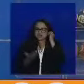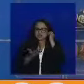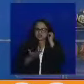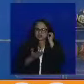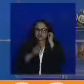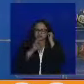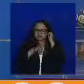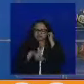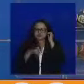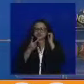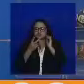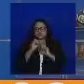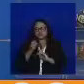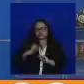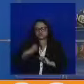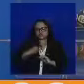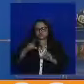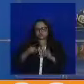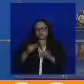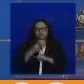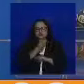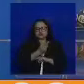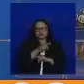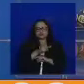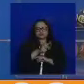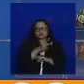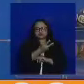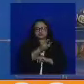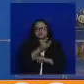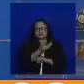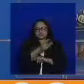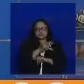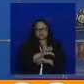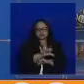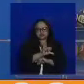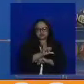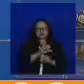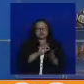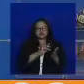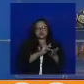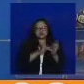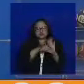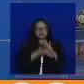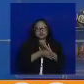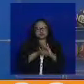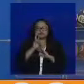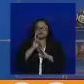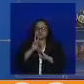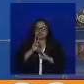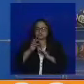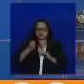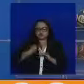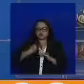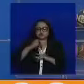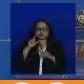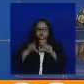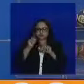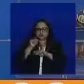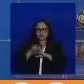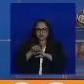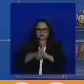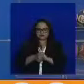Vamos confirmar as 20 dezenas sorteadas no concurso 2239 da Lotomania. Confira comigo, os números sorteados